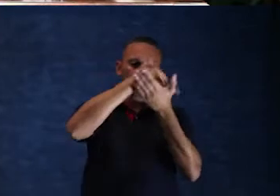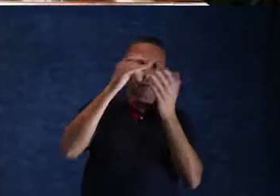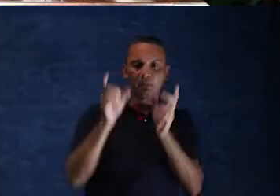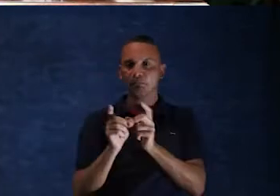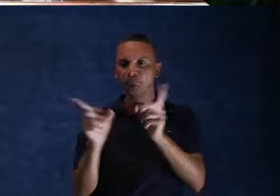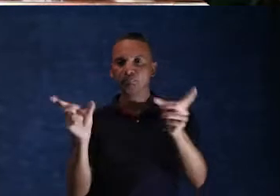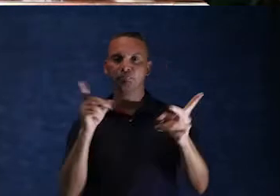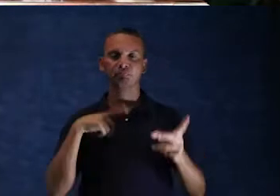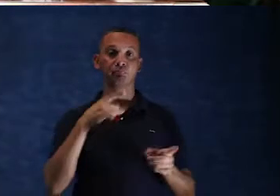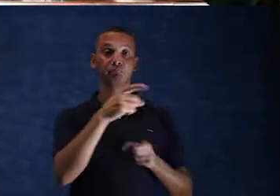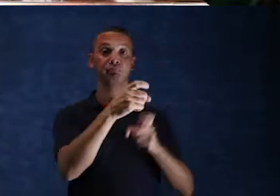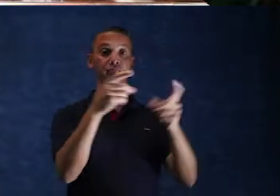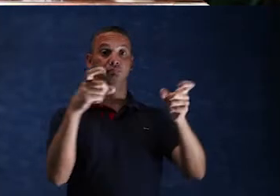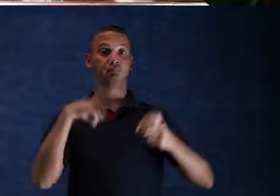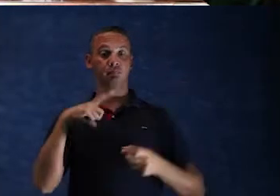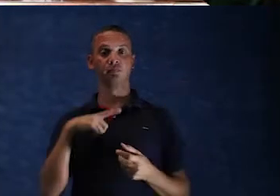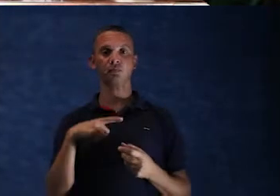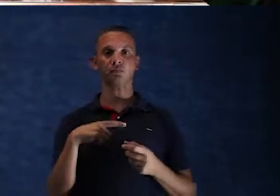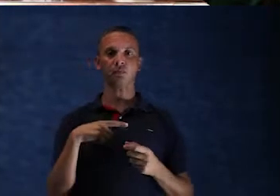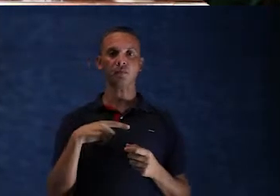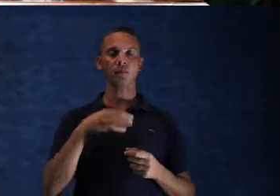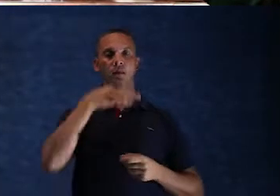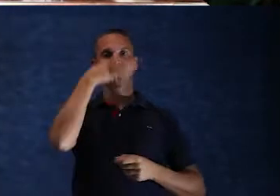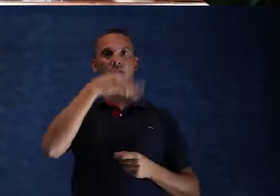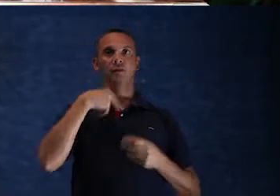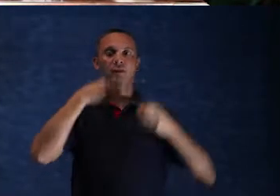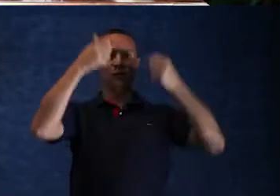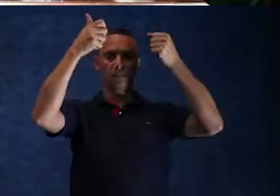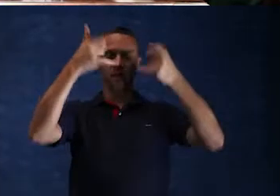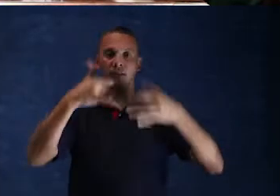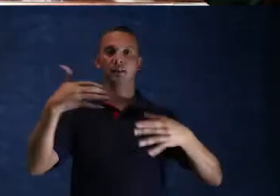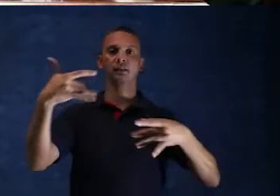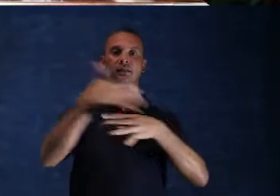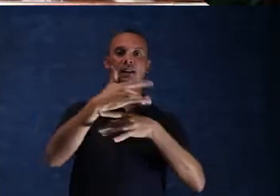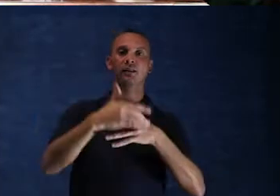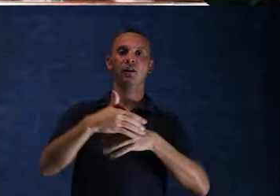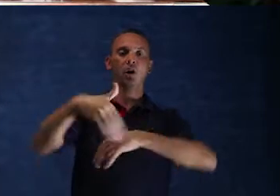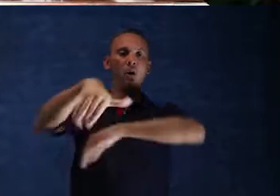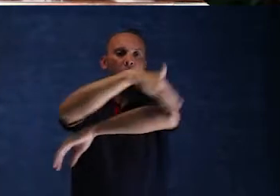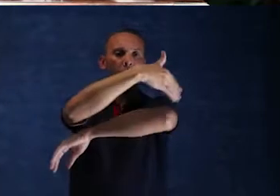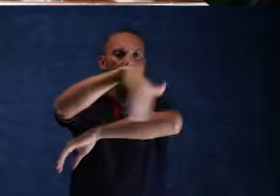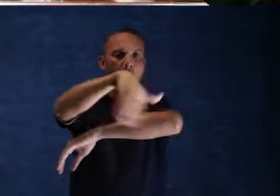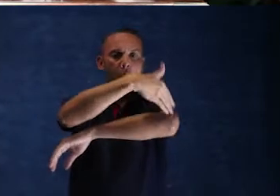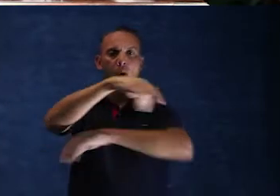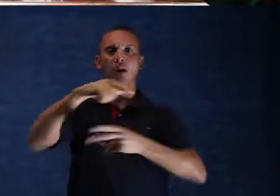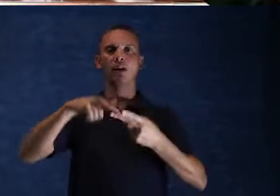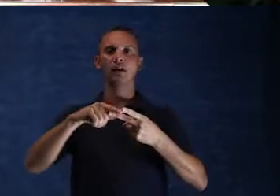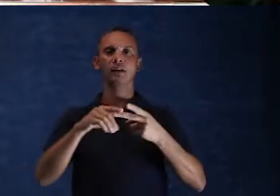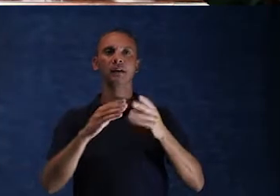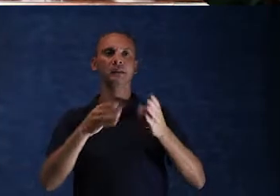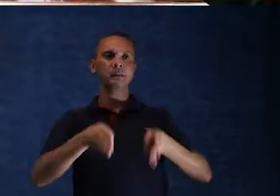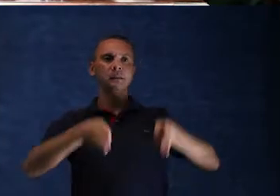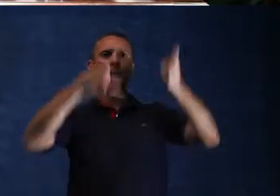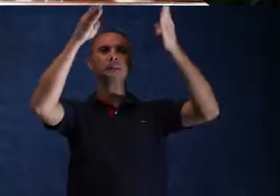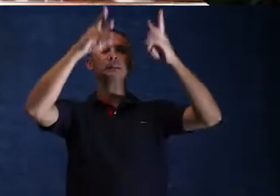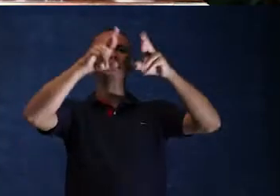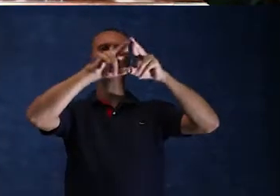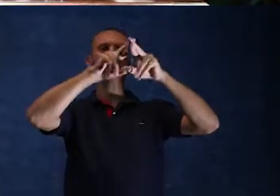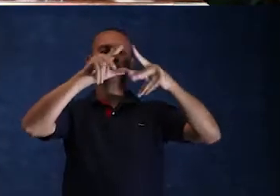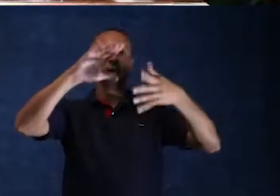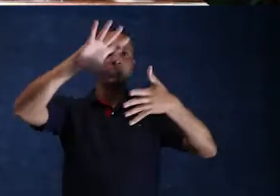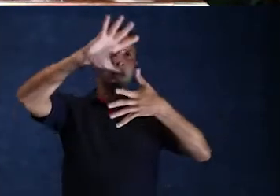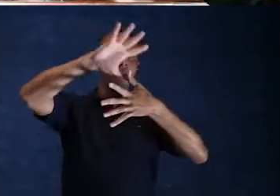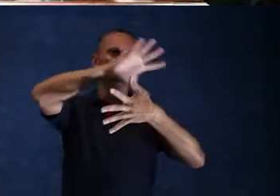crimes. A narrativa exibe uma cidade cujas ruas, esquinas, praças e edifícios constituem territórios de um